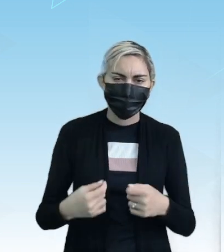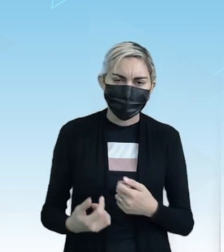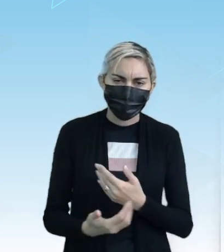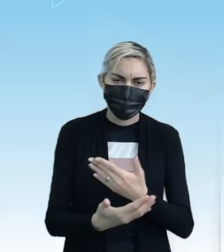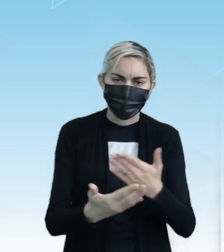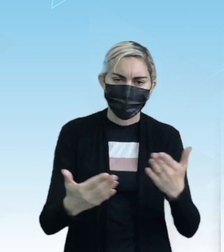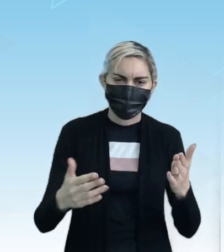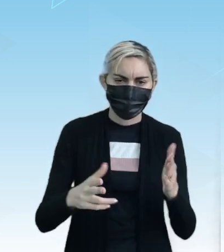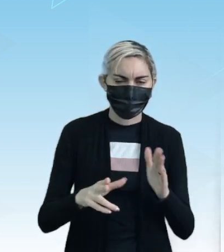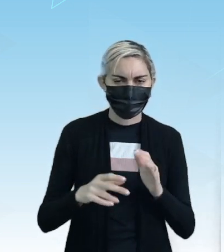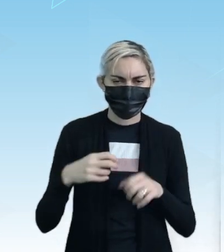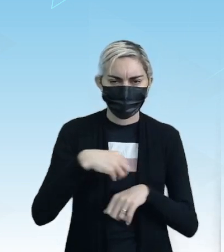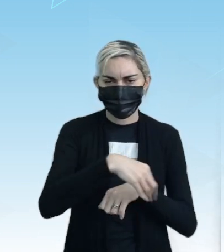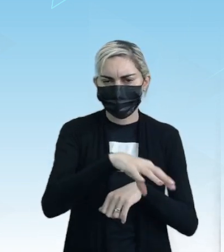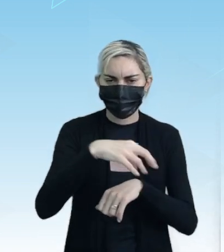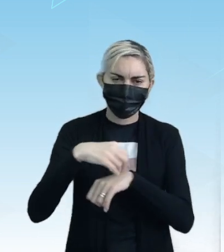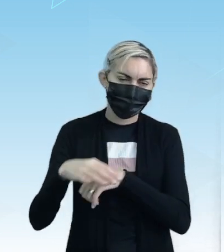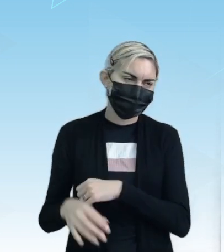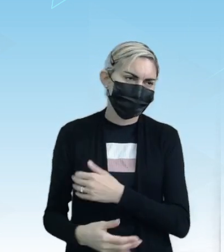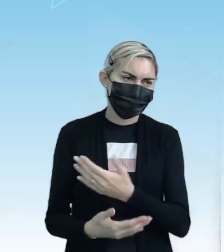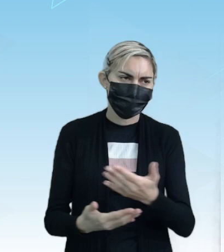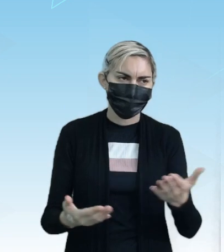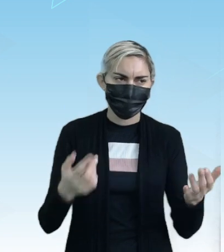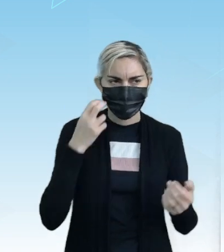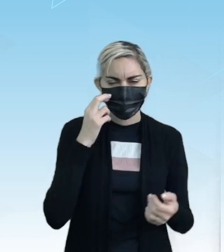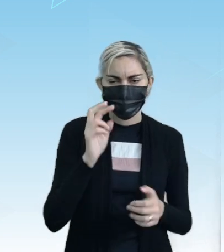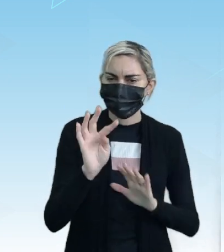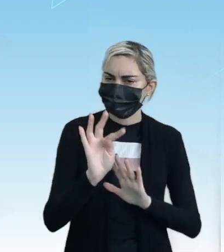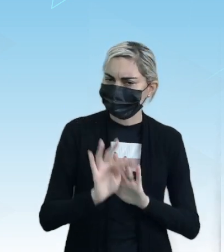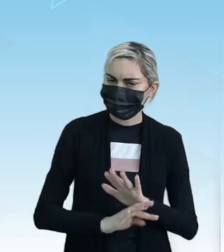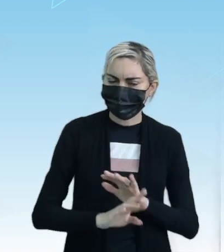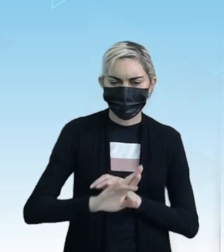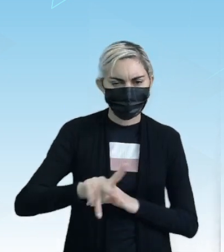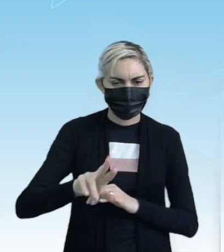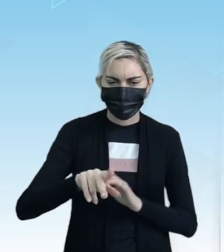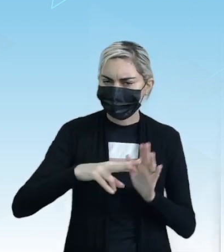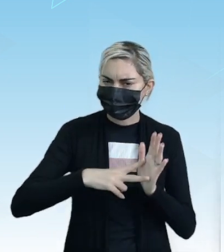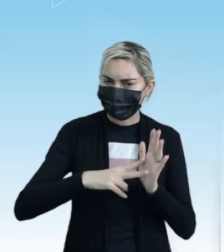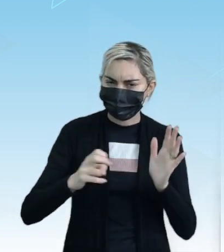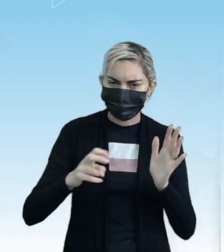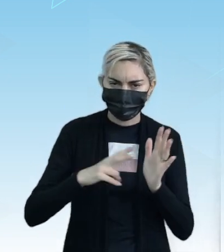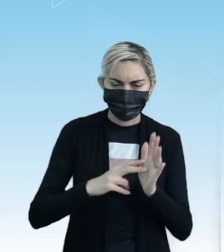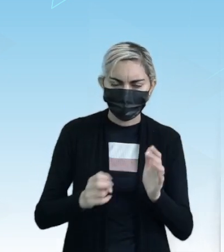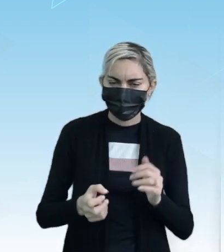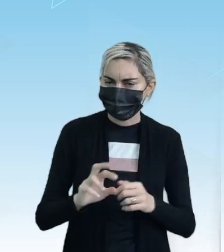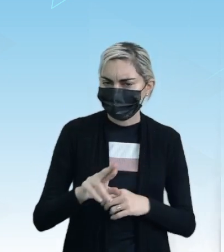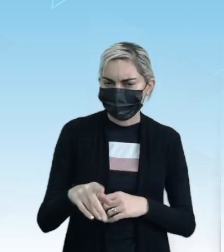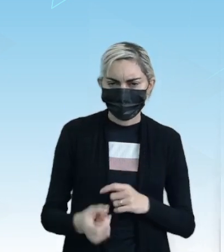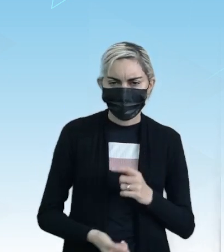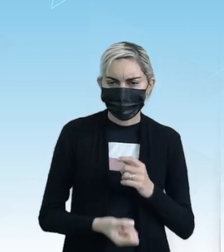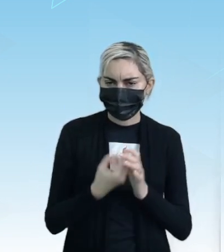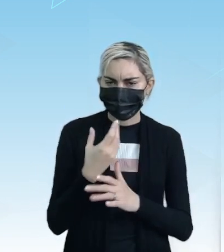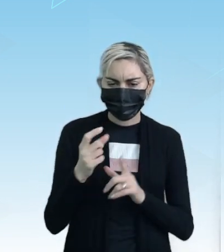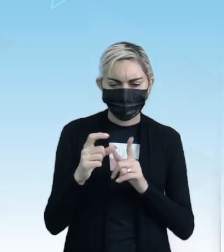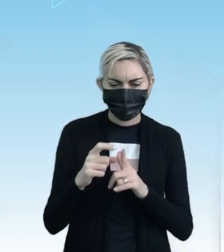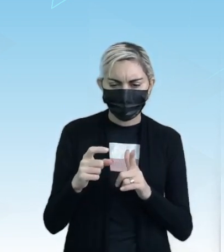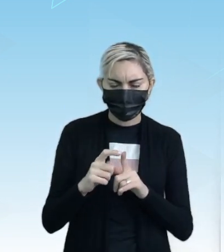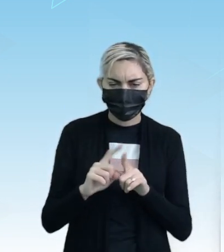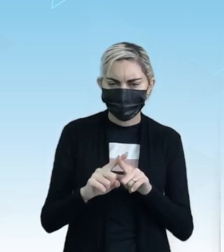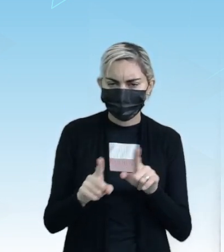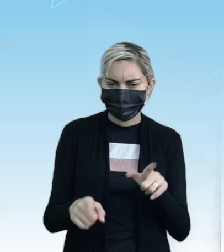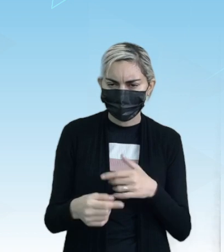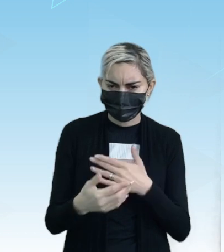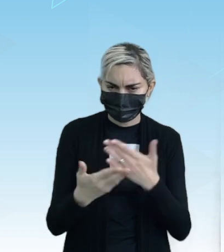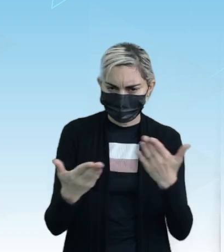Da partilha. Vejam que é um texto não verbal, não aparece palavra, mas nesse